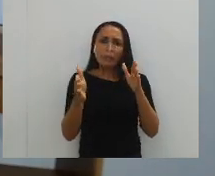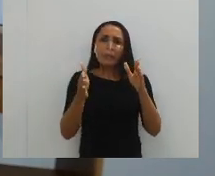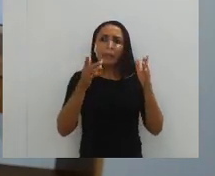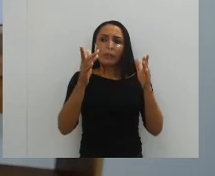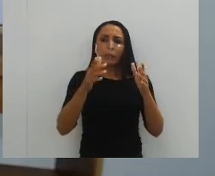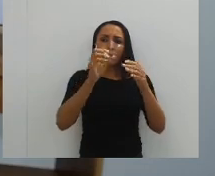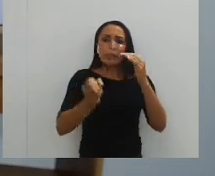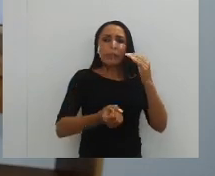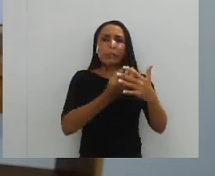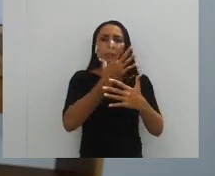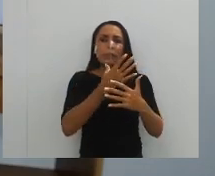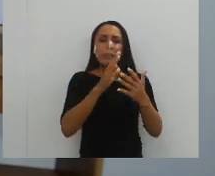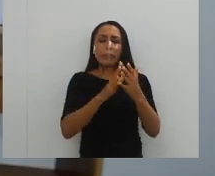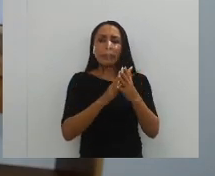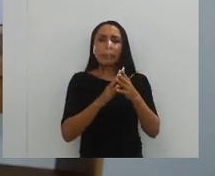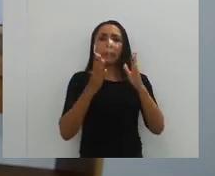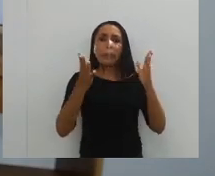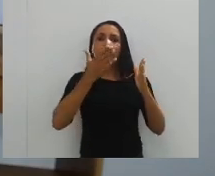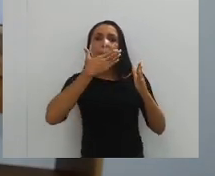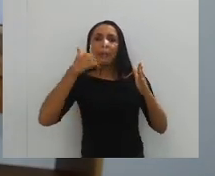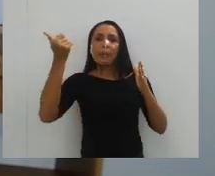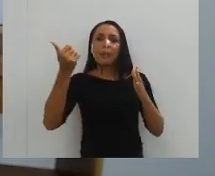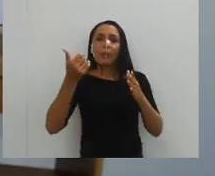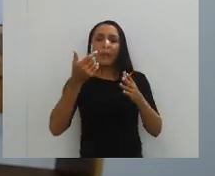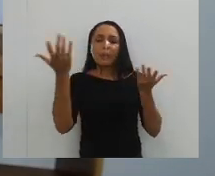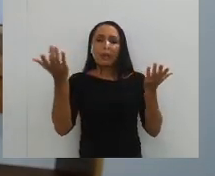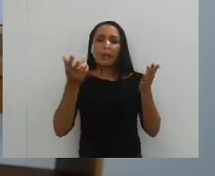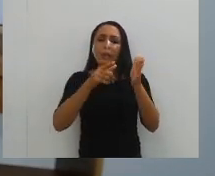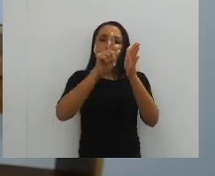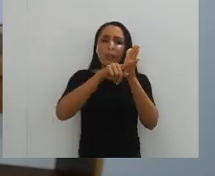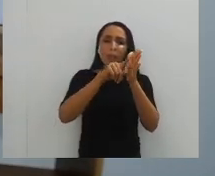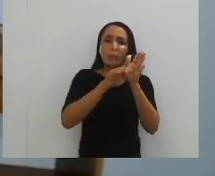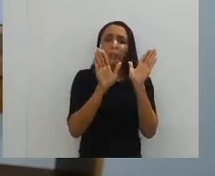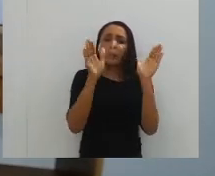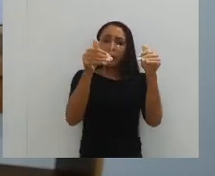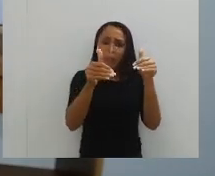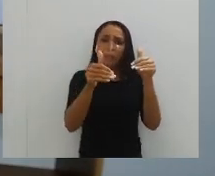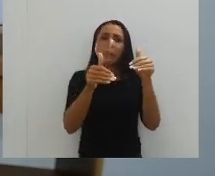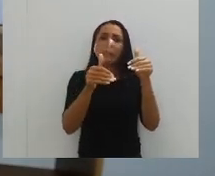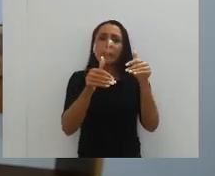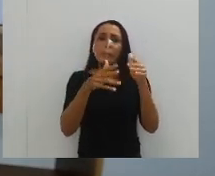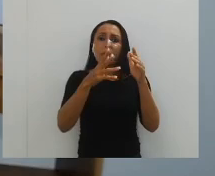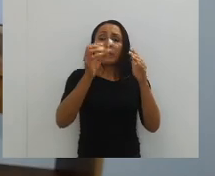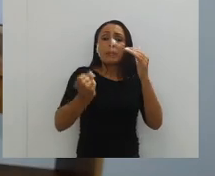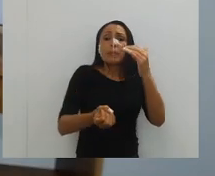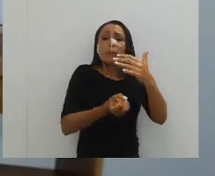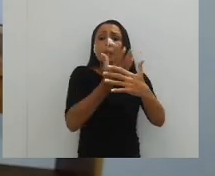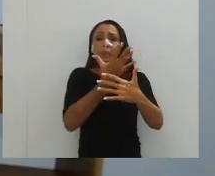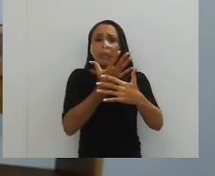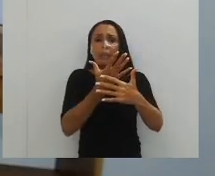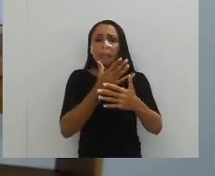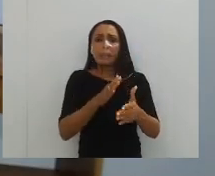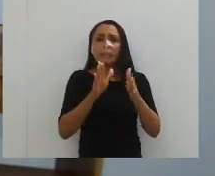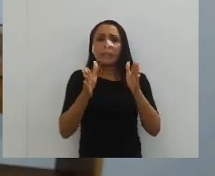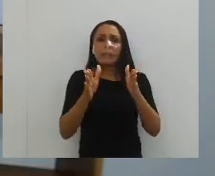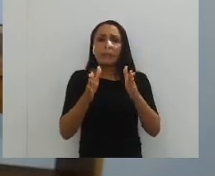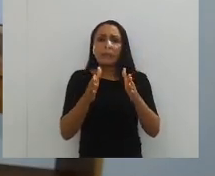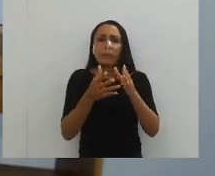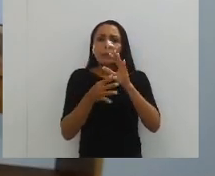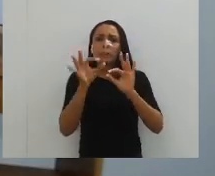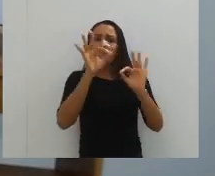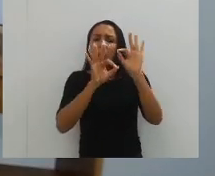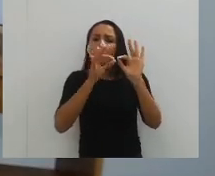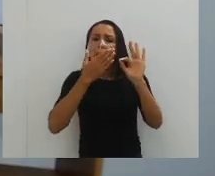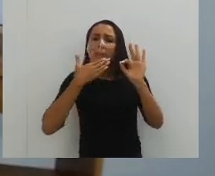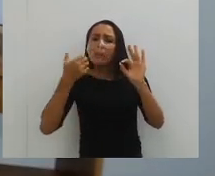foram criadas para aperfeiçoar isso aqui. Essas categorias taxonômicas, elas são criadas para